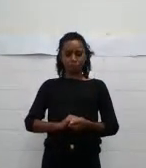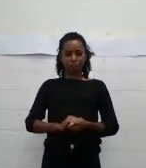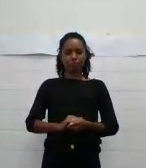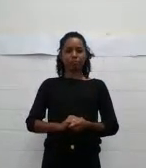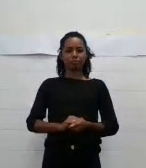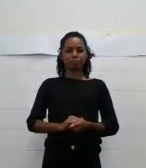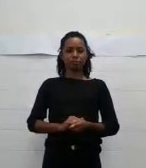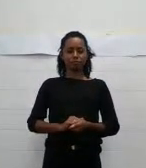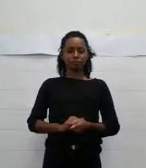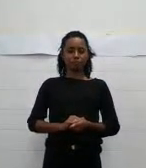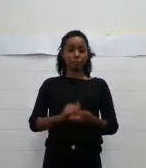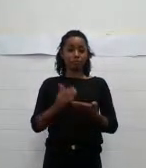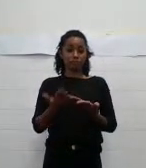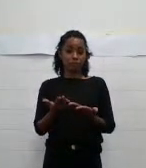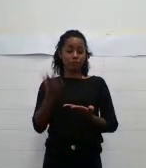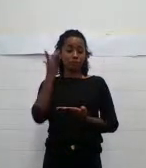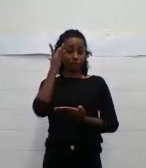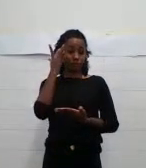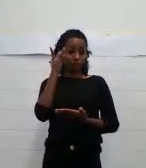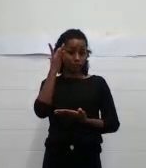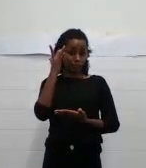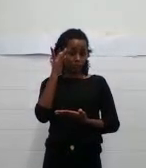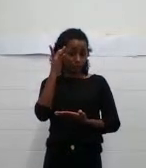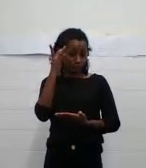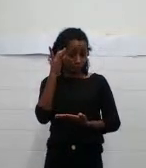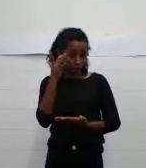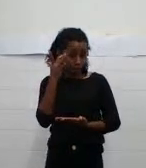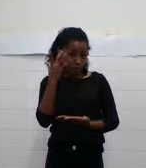Então, acho que usem literatura.